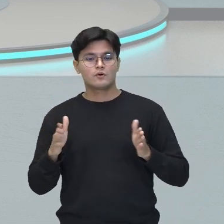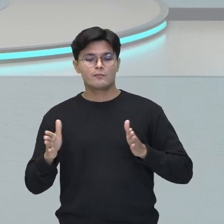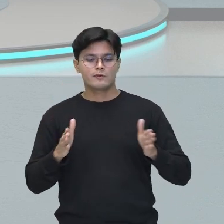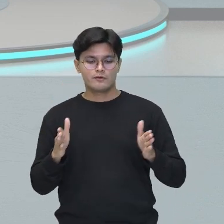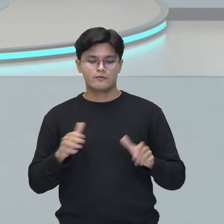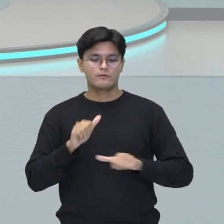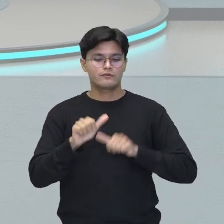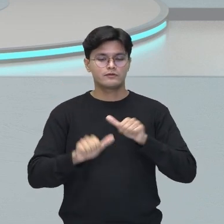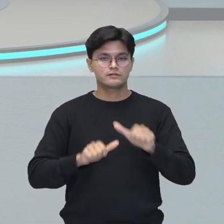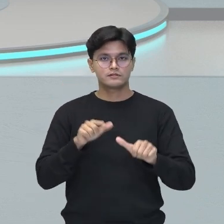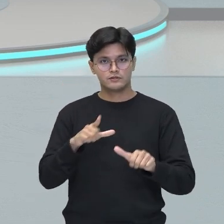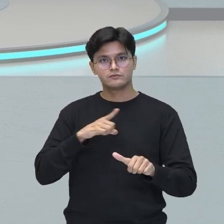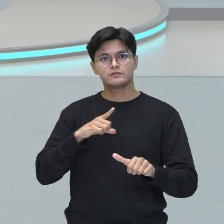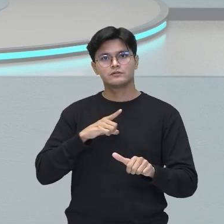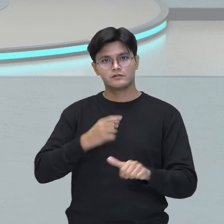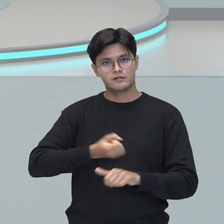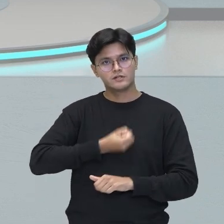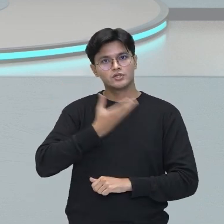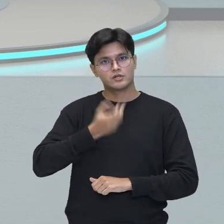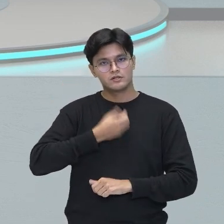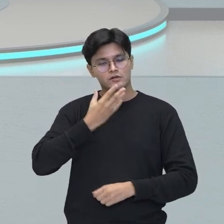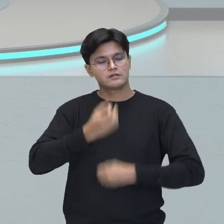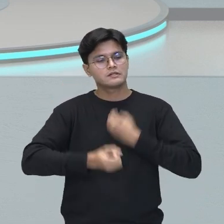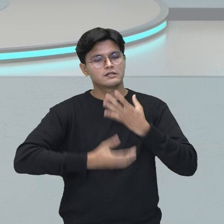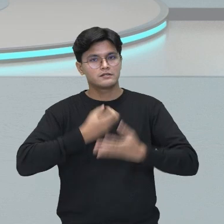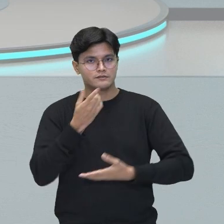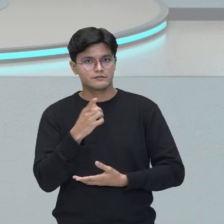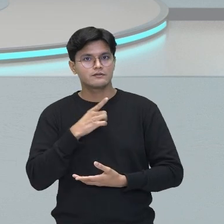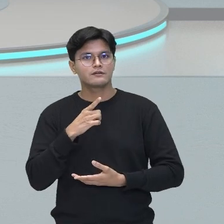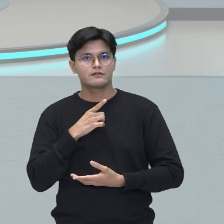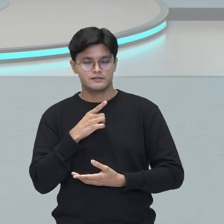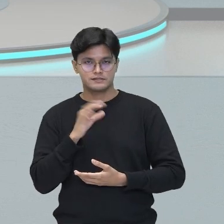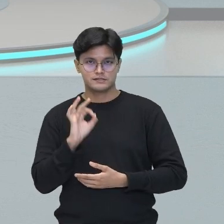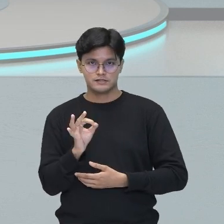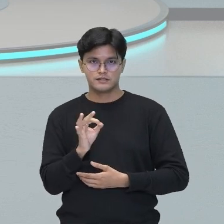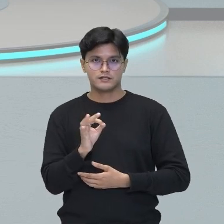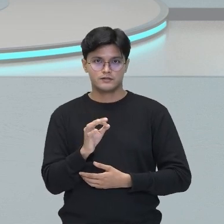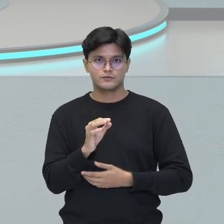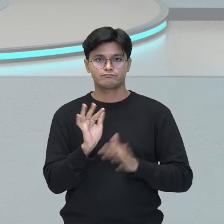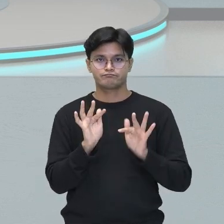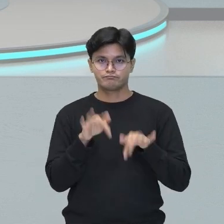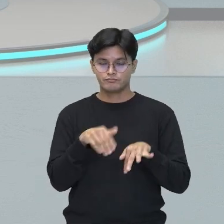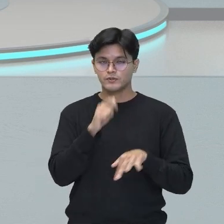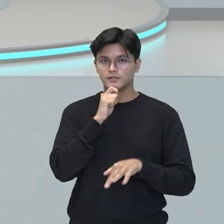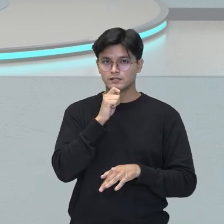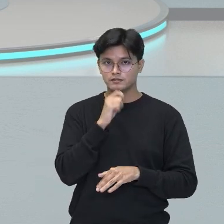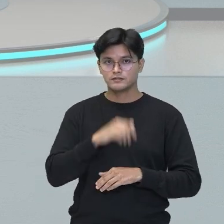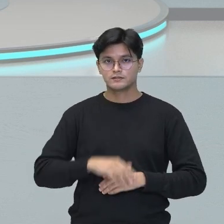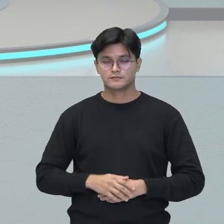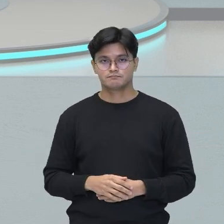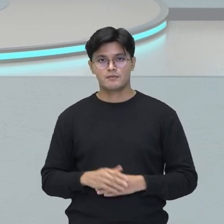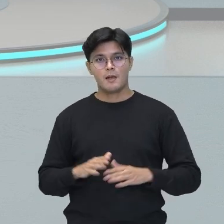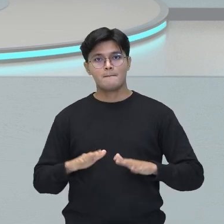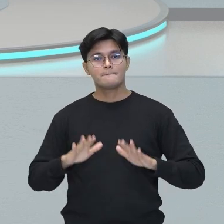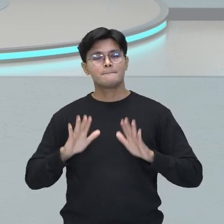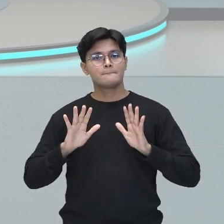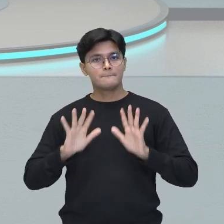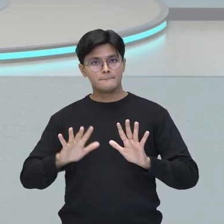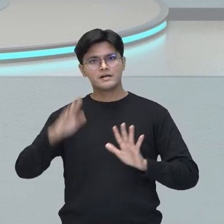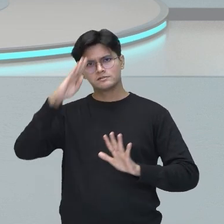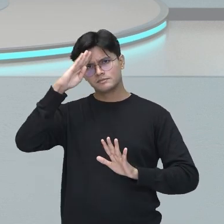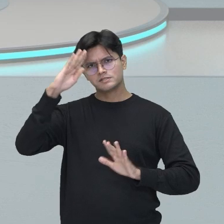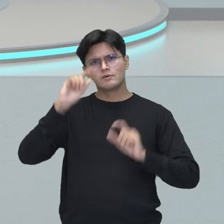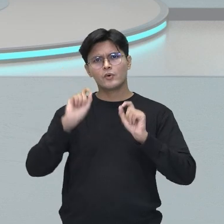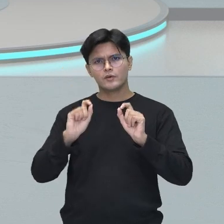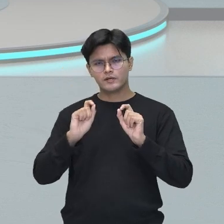humanismo mas o que lidera mesmo nesse movimento humanista né no humanismo é o